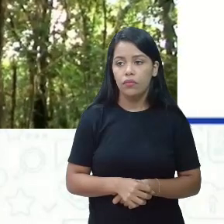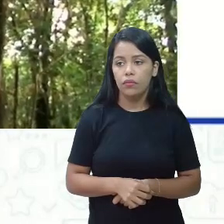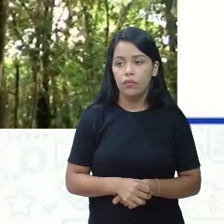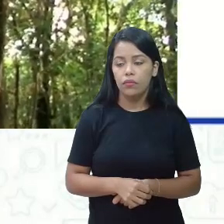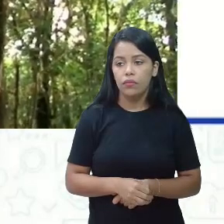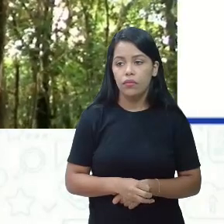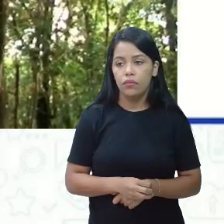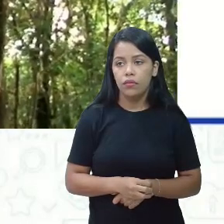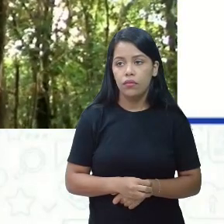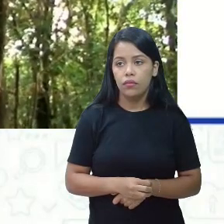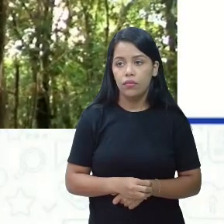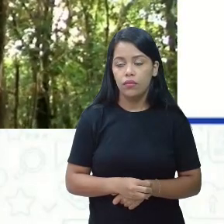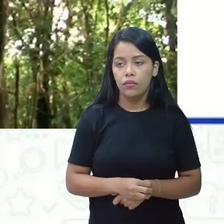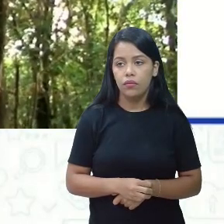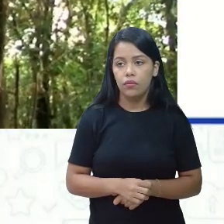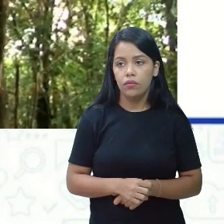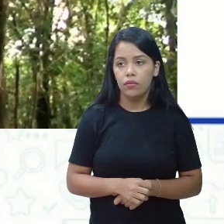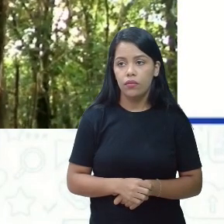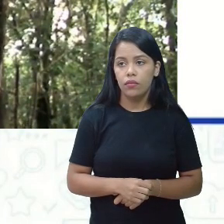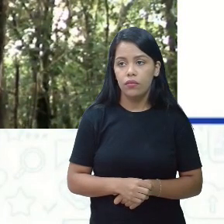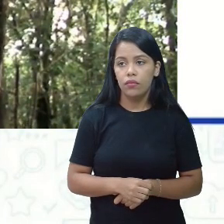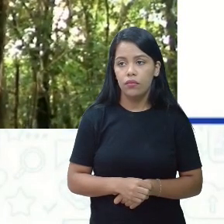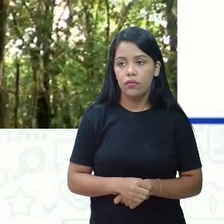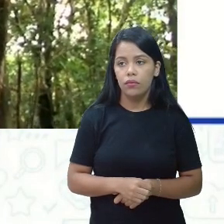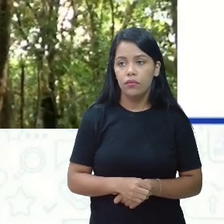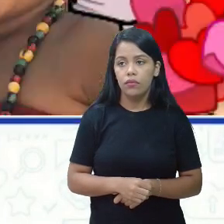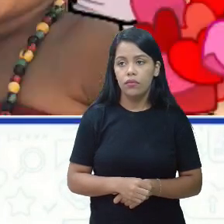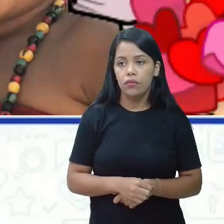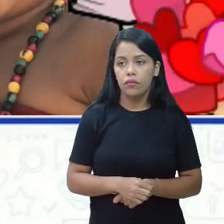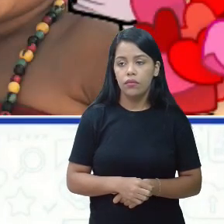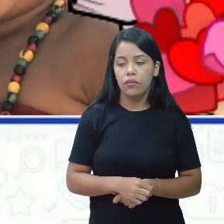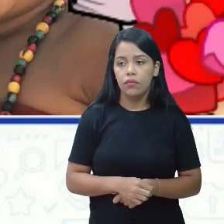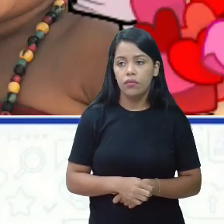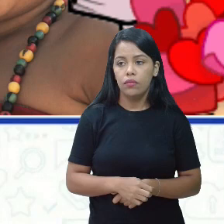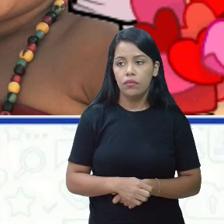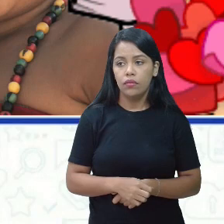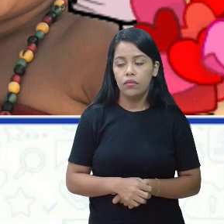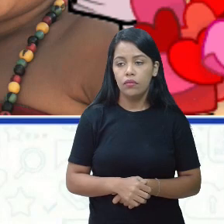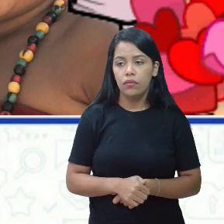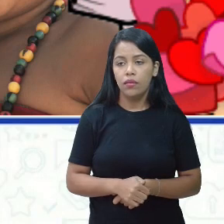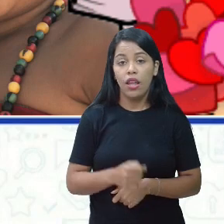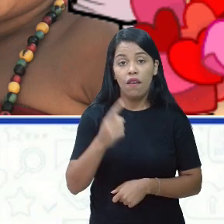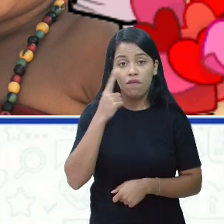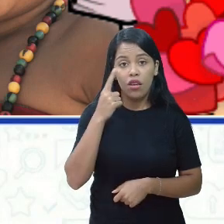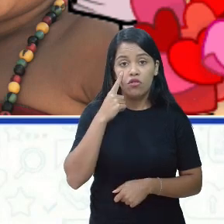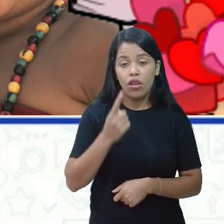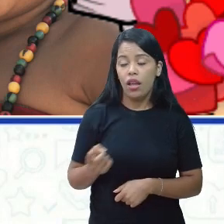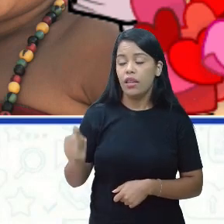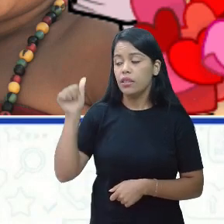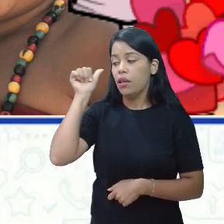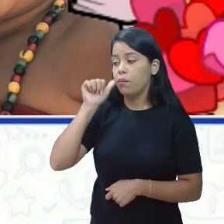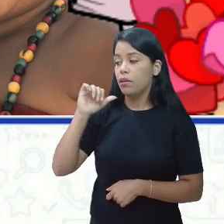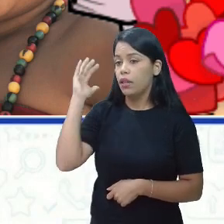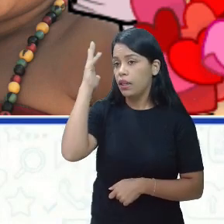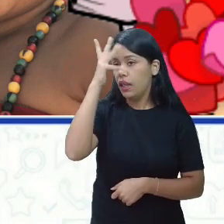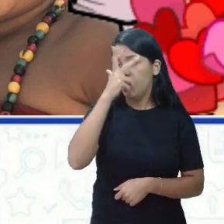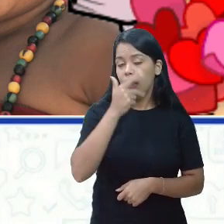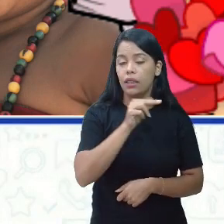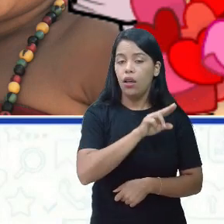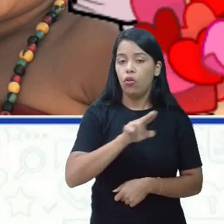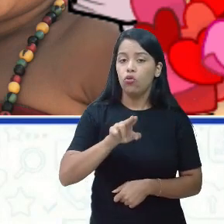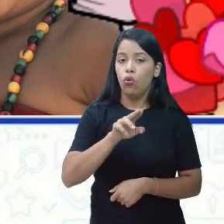Veja, essa menina linda, O nome dela é